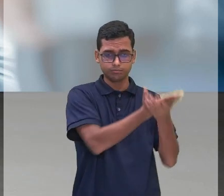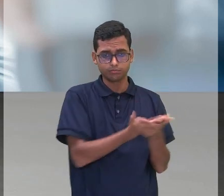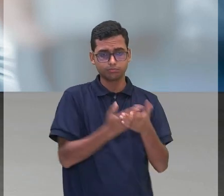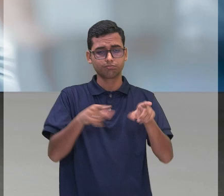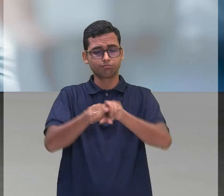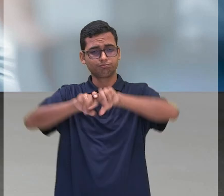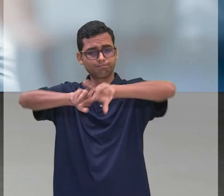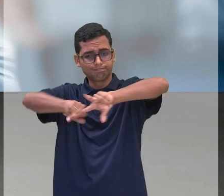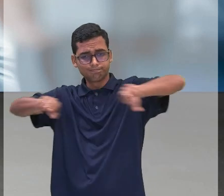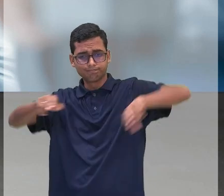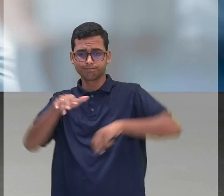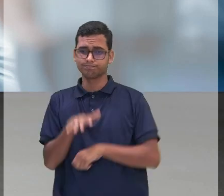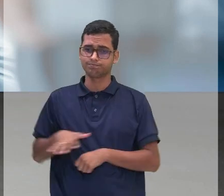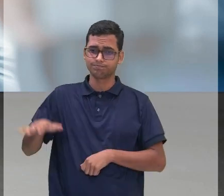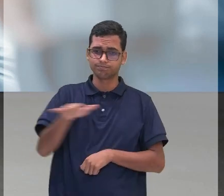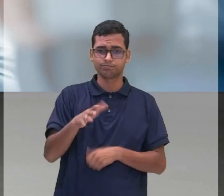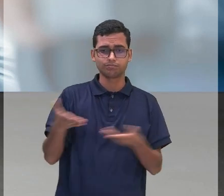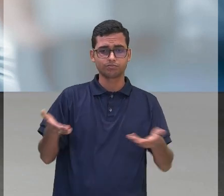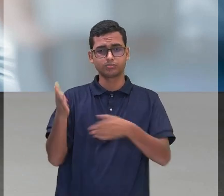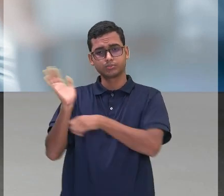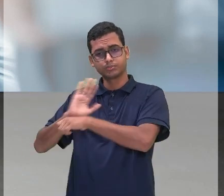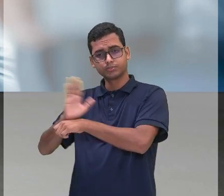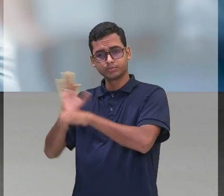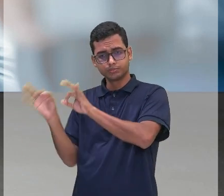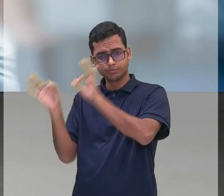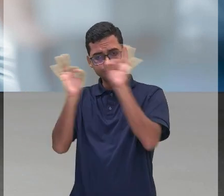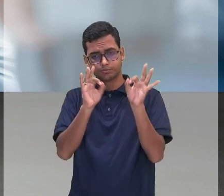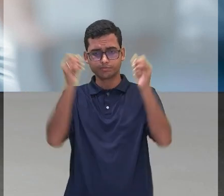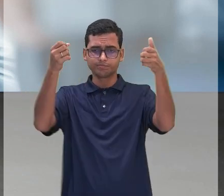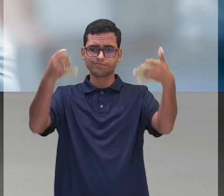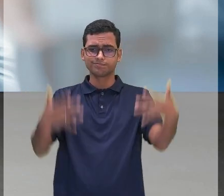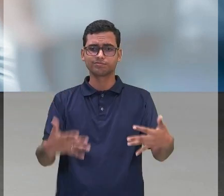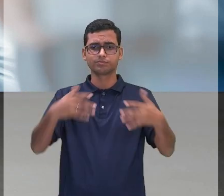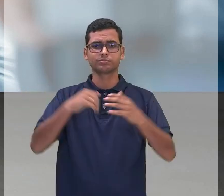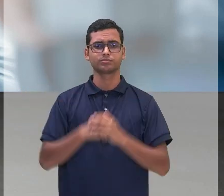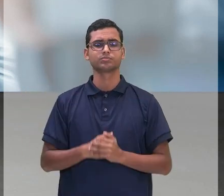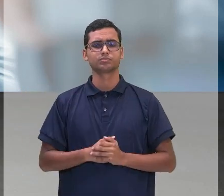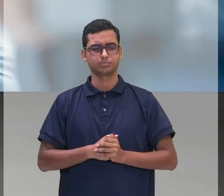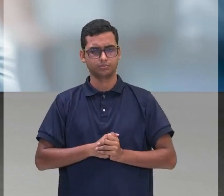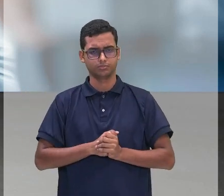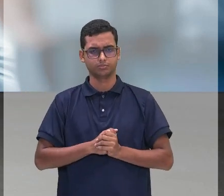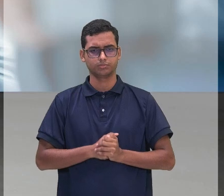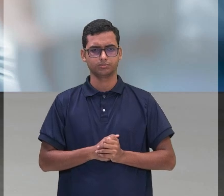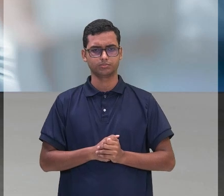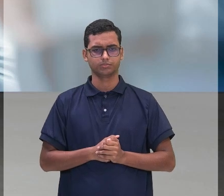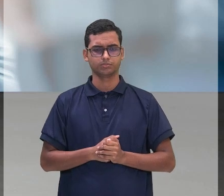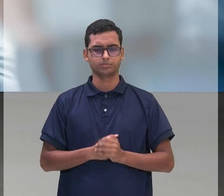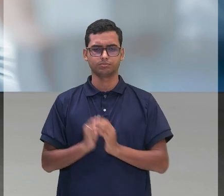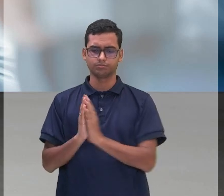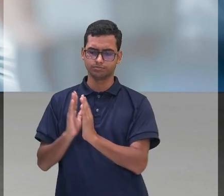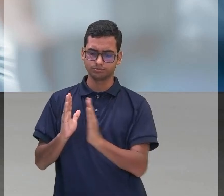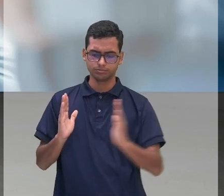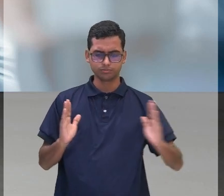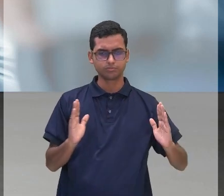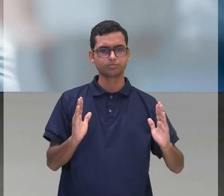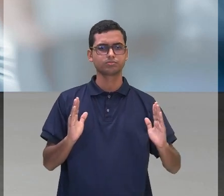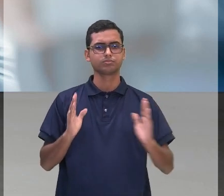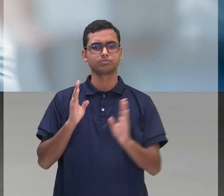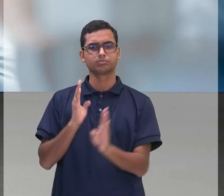áreas, a gente vai assistir a um vídeo que ele vai falar para a gente sobre uma jornada através das